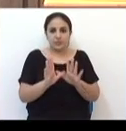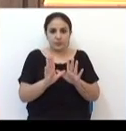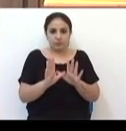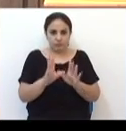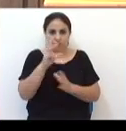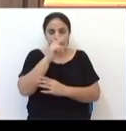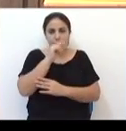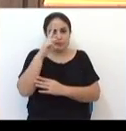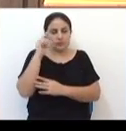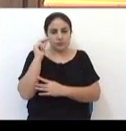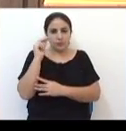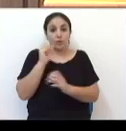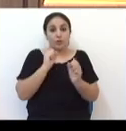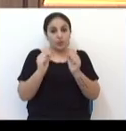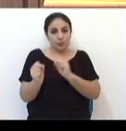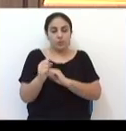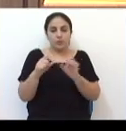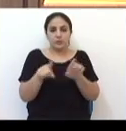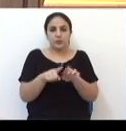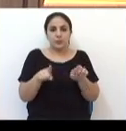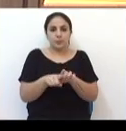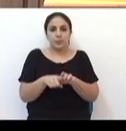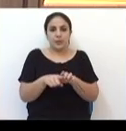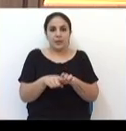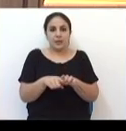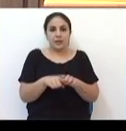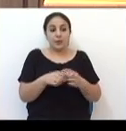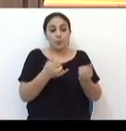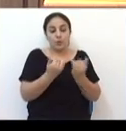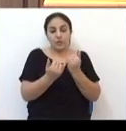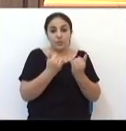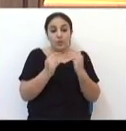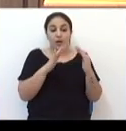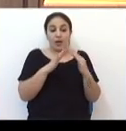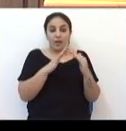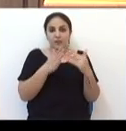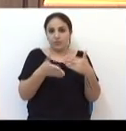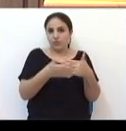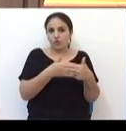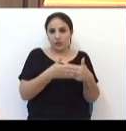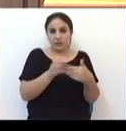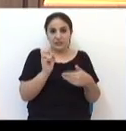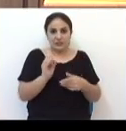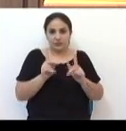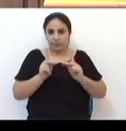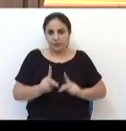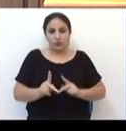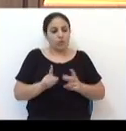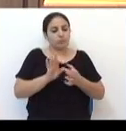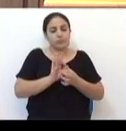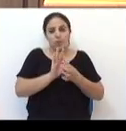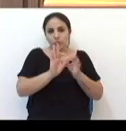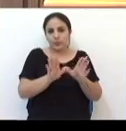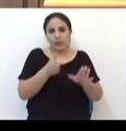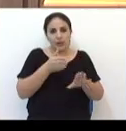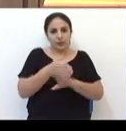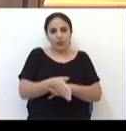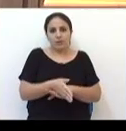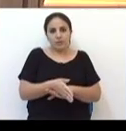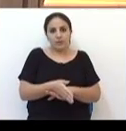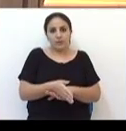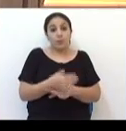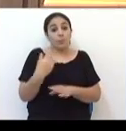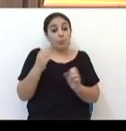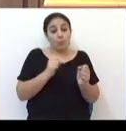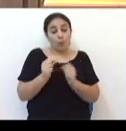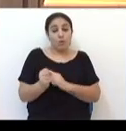ao Executivo, que possam também, nos terrenos fechados ou as casas que não permitam ou que não permitam a entrada desses agentes,